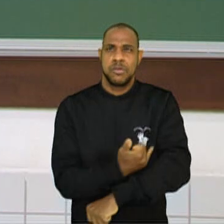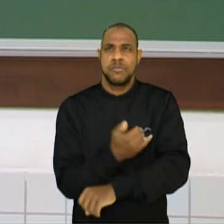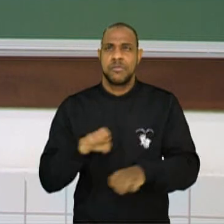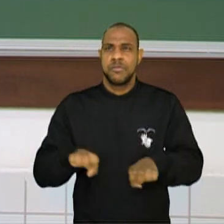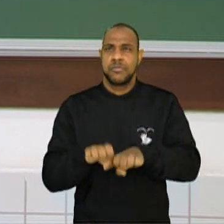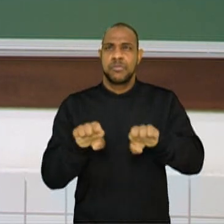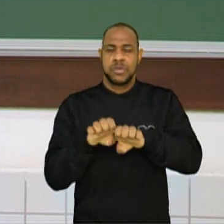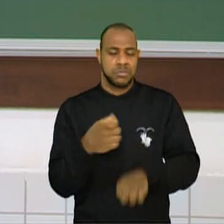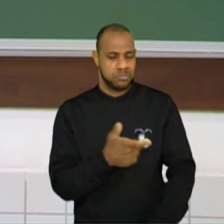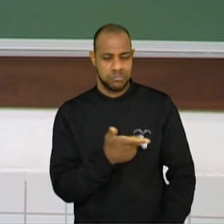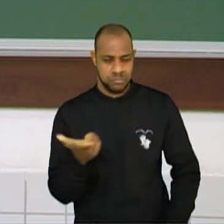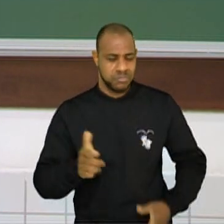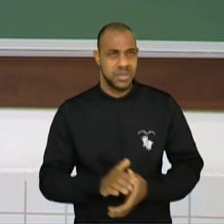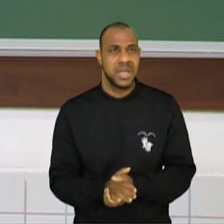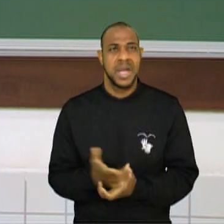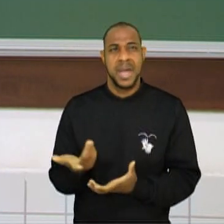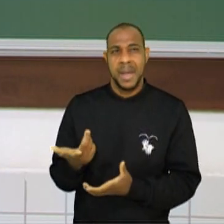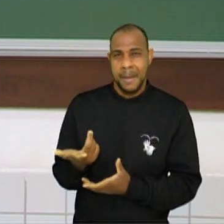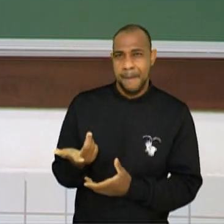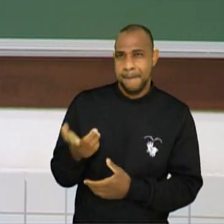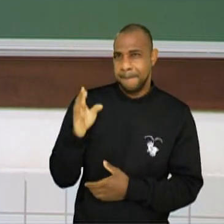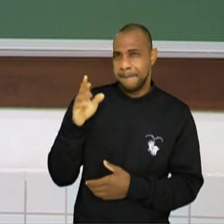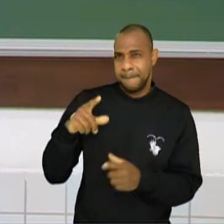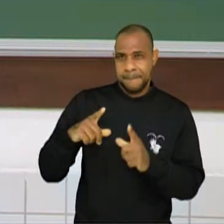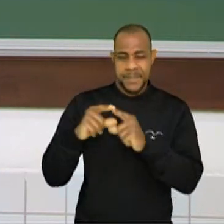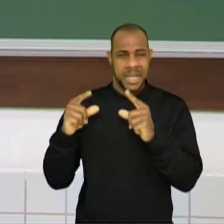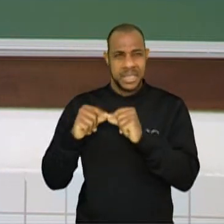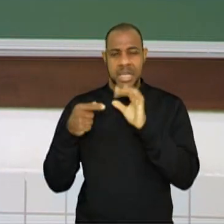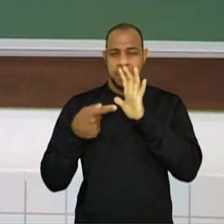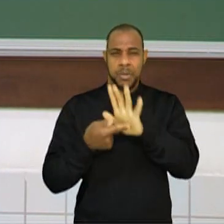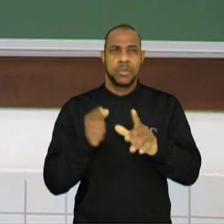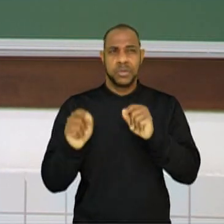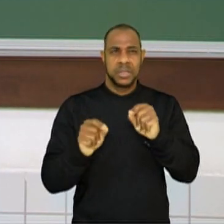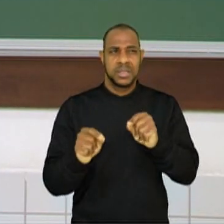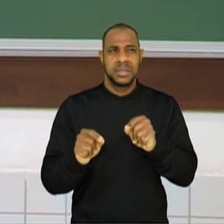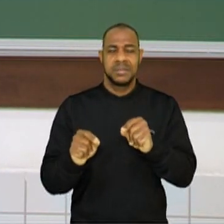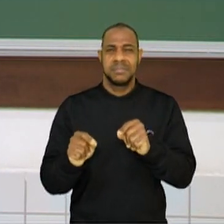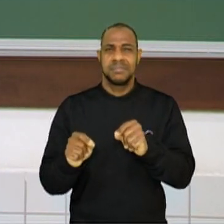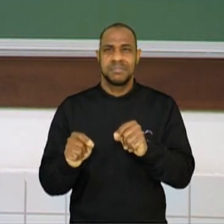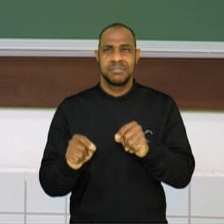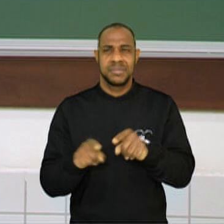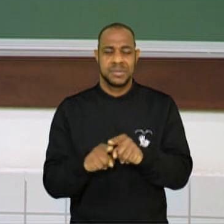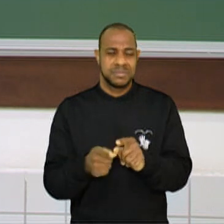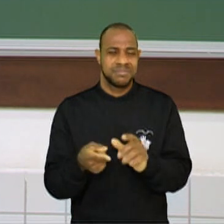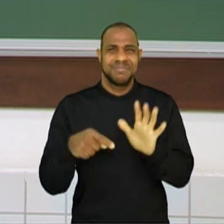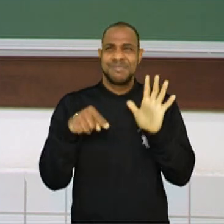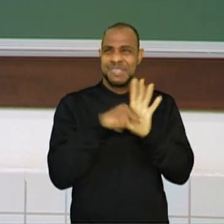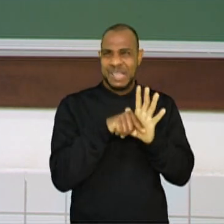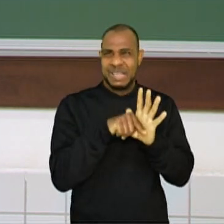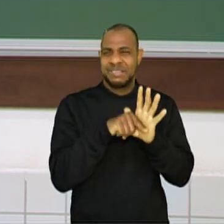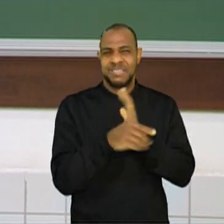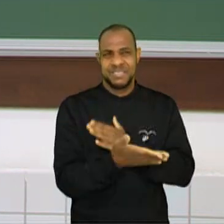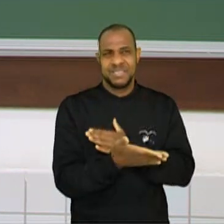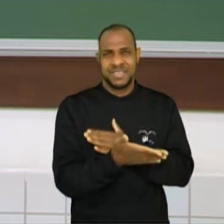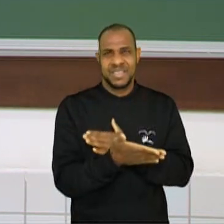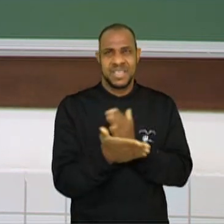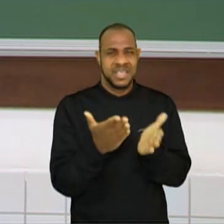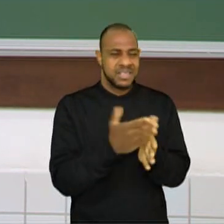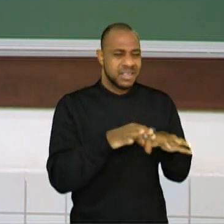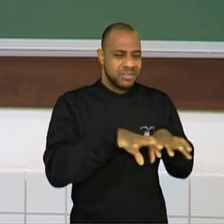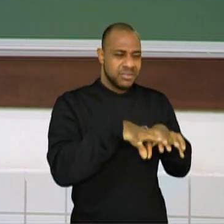humana. Então, Brasília também representa esse aspecto negativo, né, da divisão,